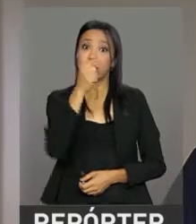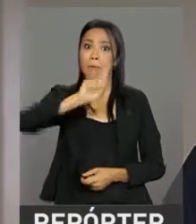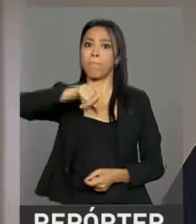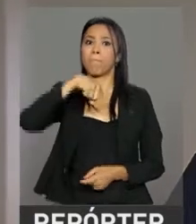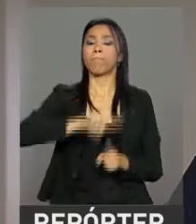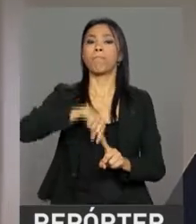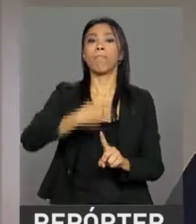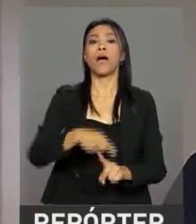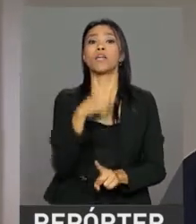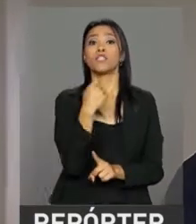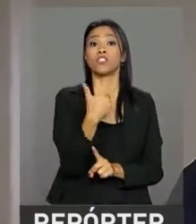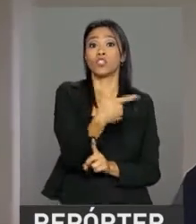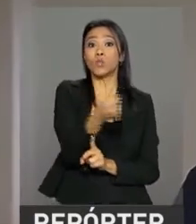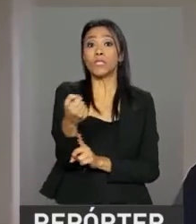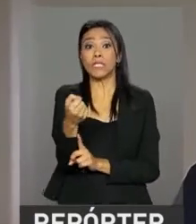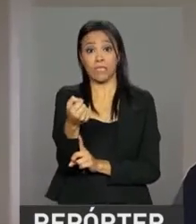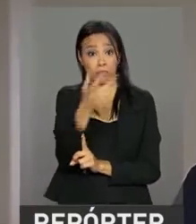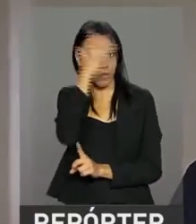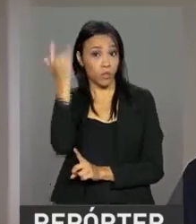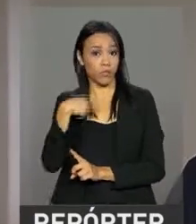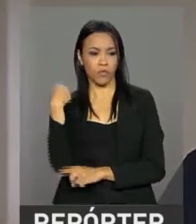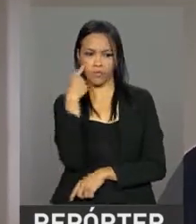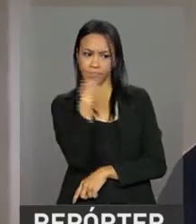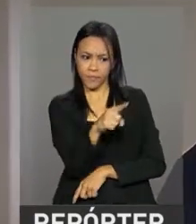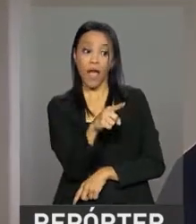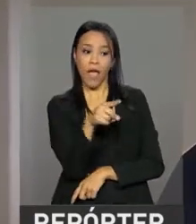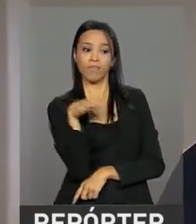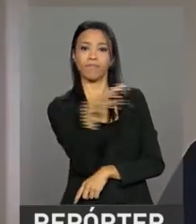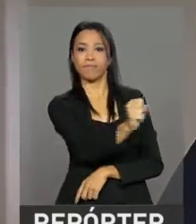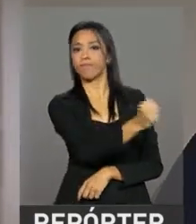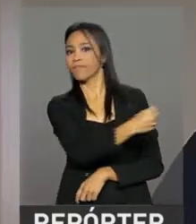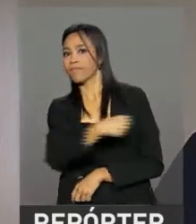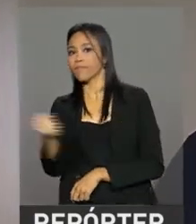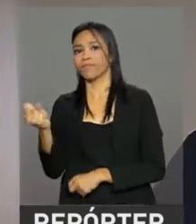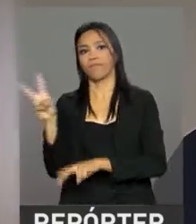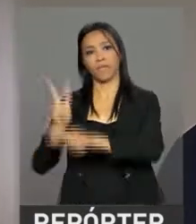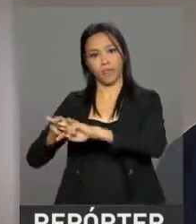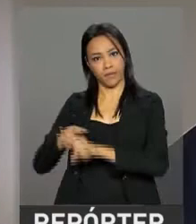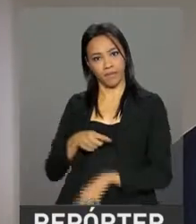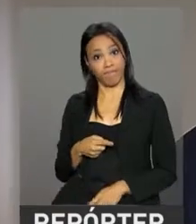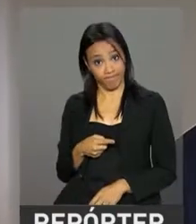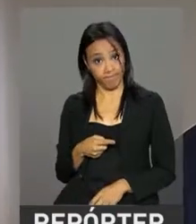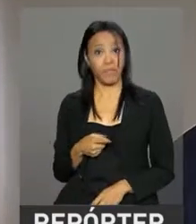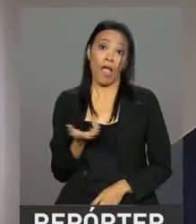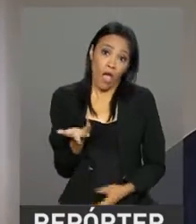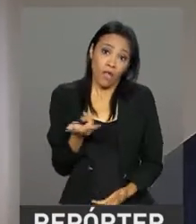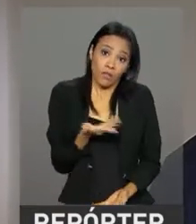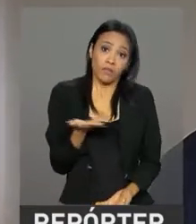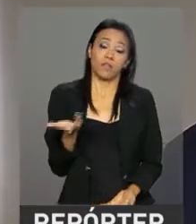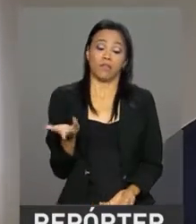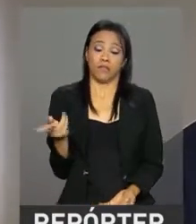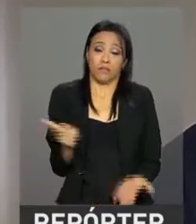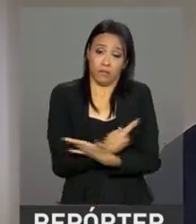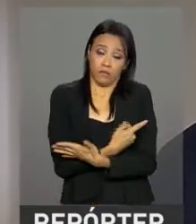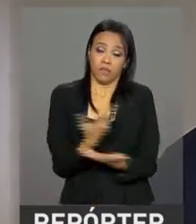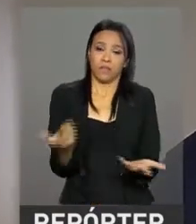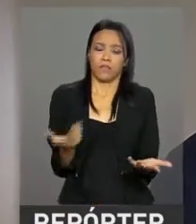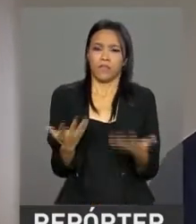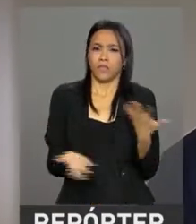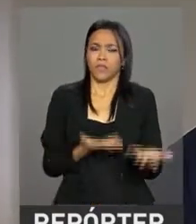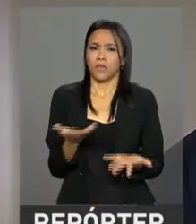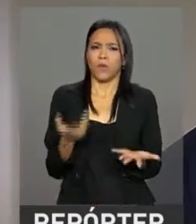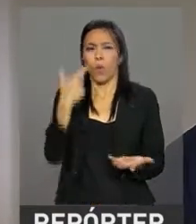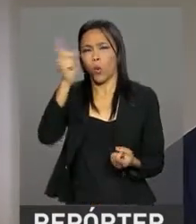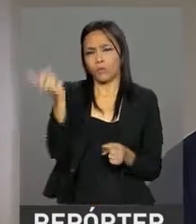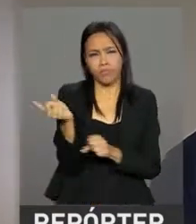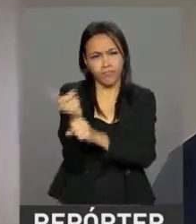de 200 pessoas foram presas por essa infração, né? Então, são essas condutas mais lesivas. Junte-se a isso o